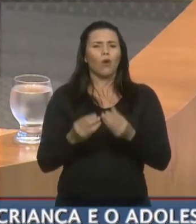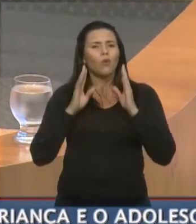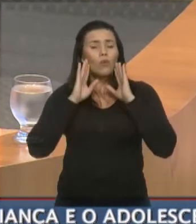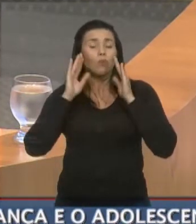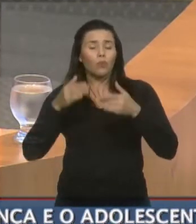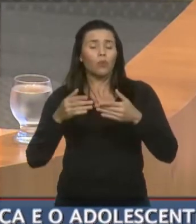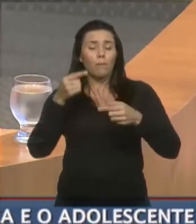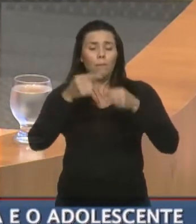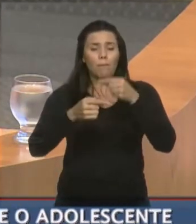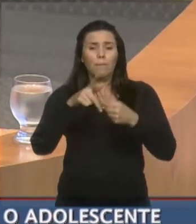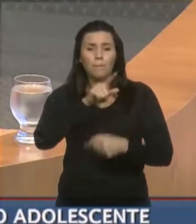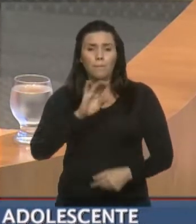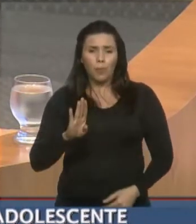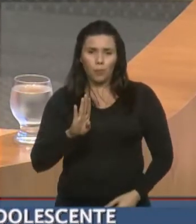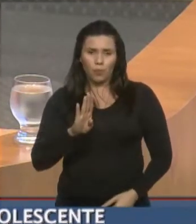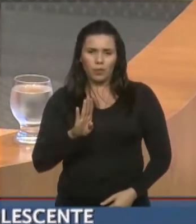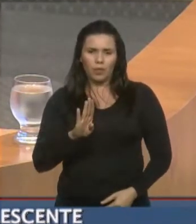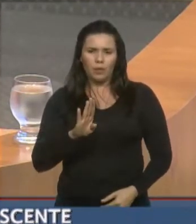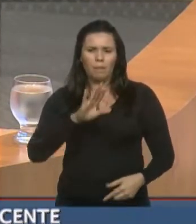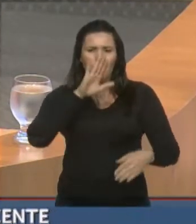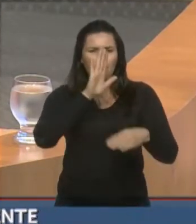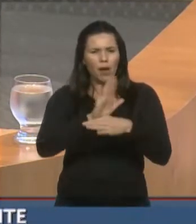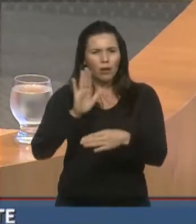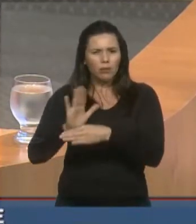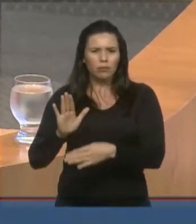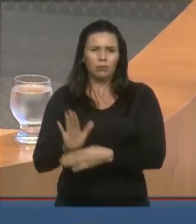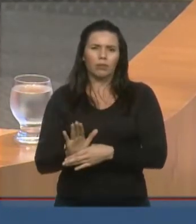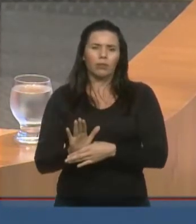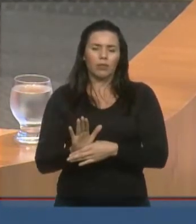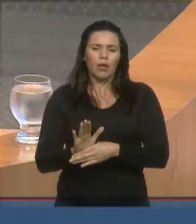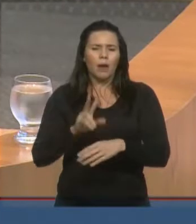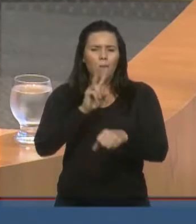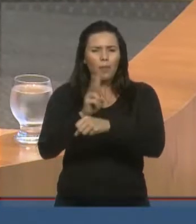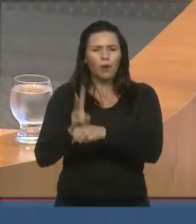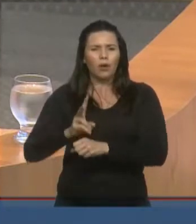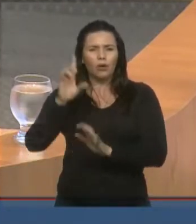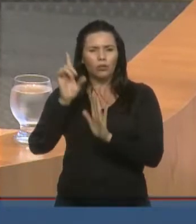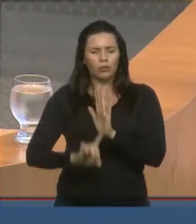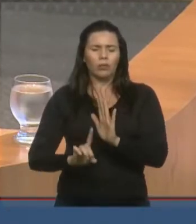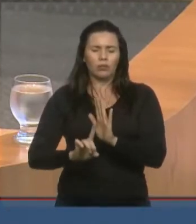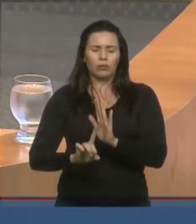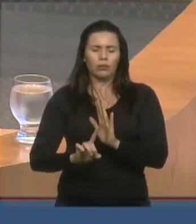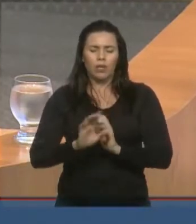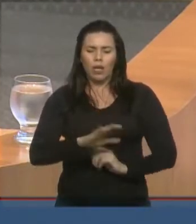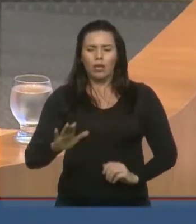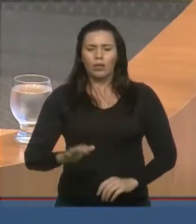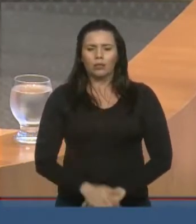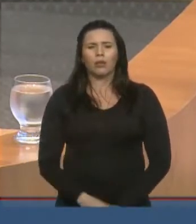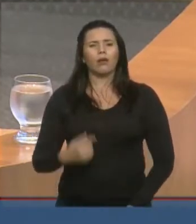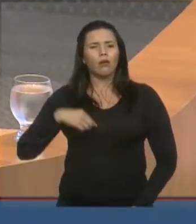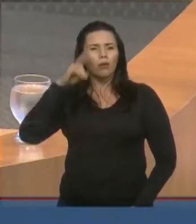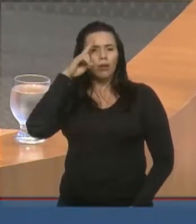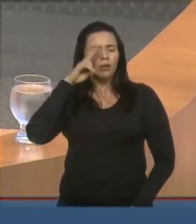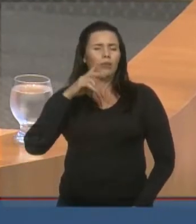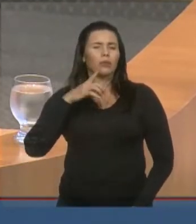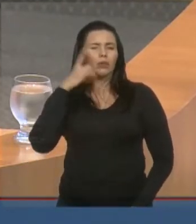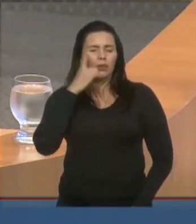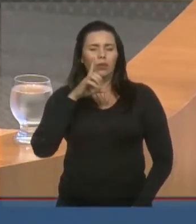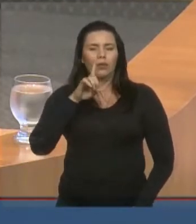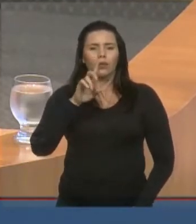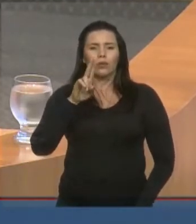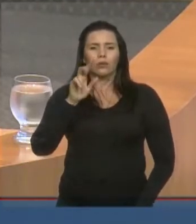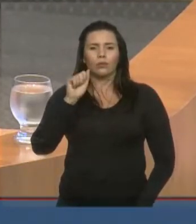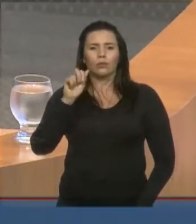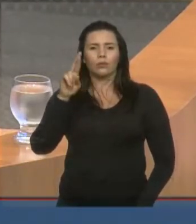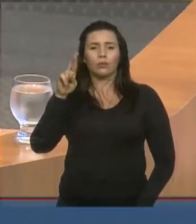esta iniciativa apresentada pelo excelentíssimo deputado Duarte Júnior, alcançar